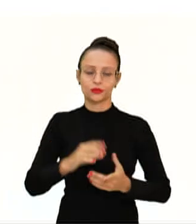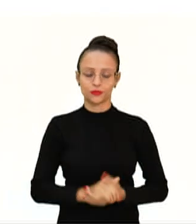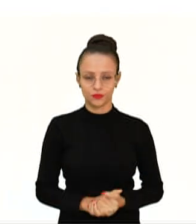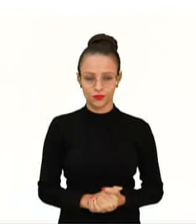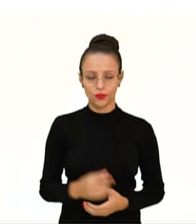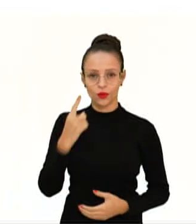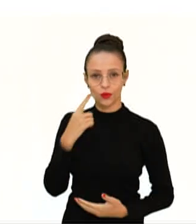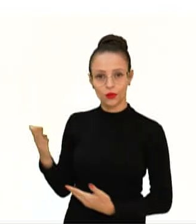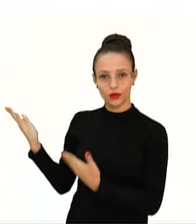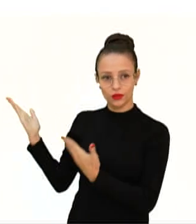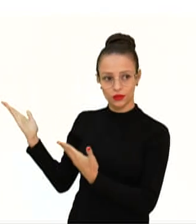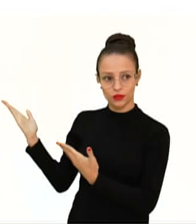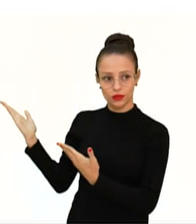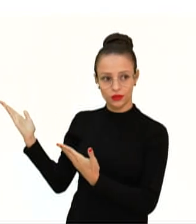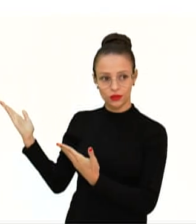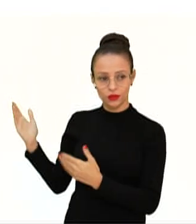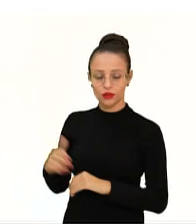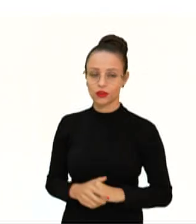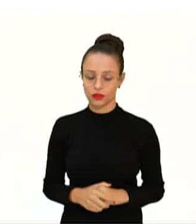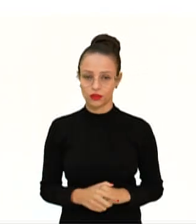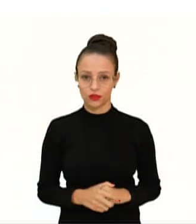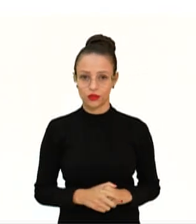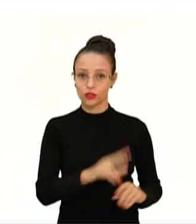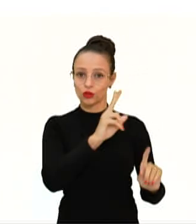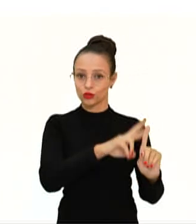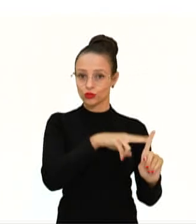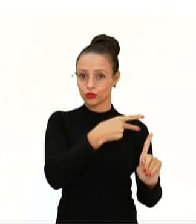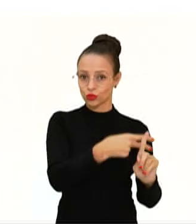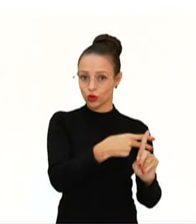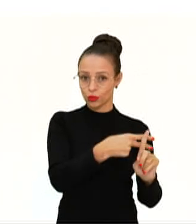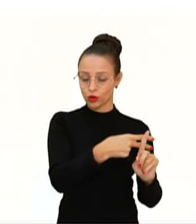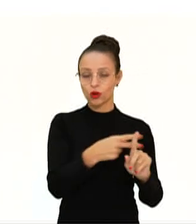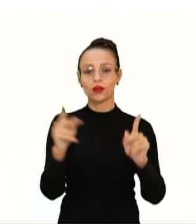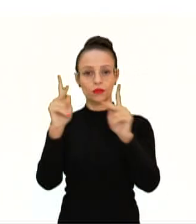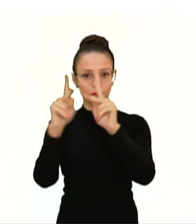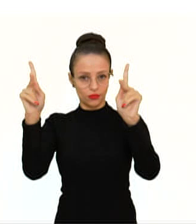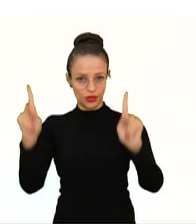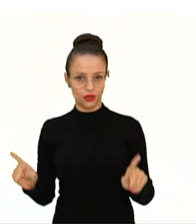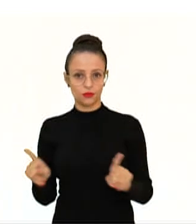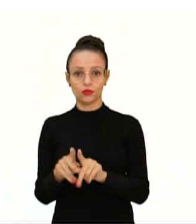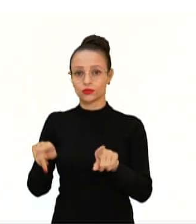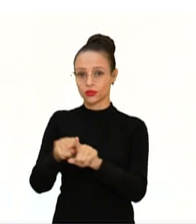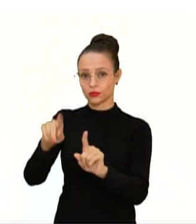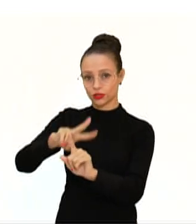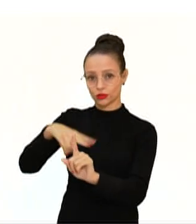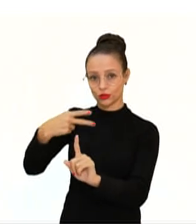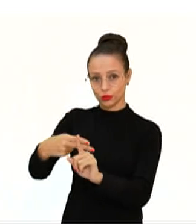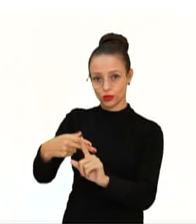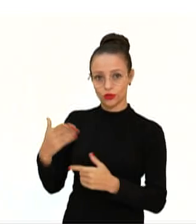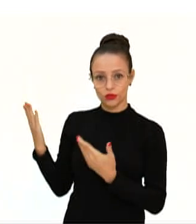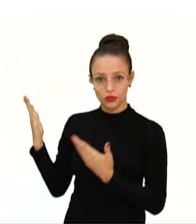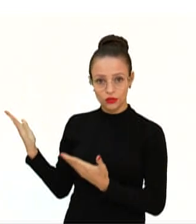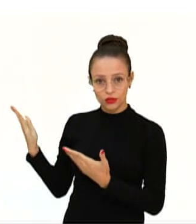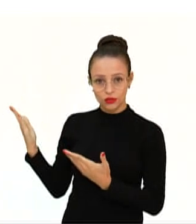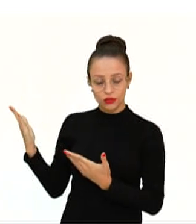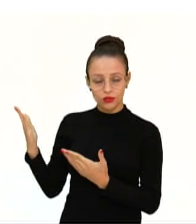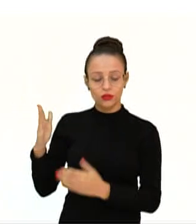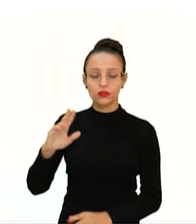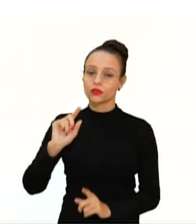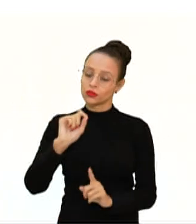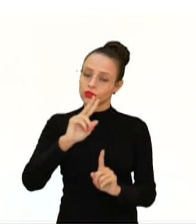Olha a tabelinha aqui, ó. De 1 para 2, ele dobrou. O perímetro também dobrou. O que é